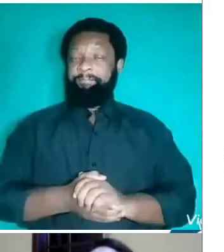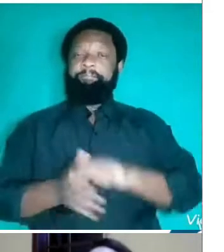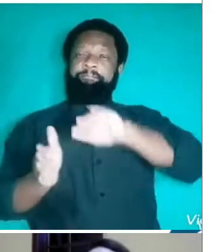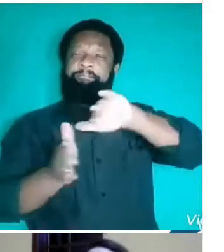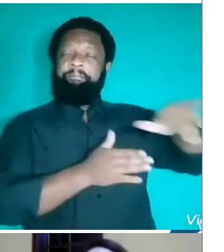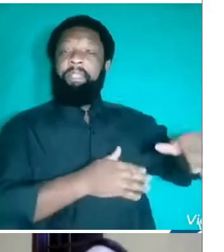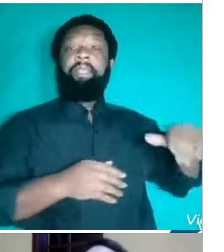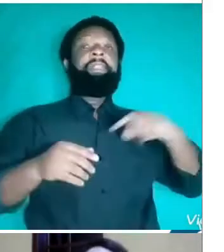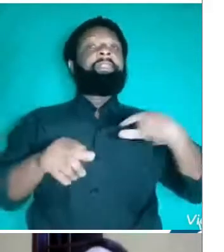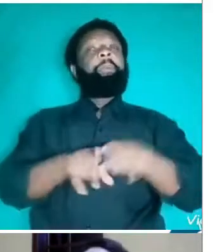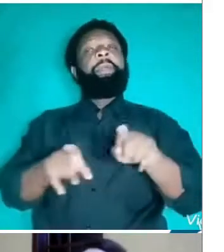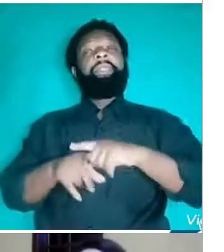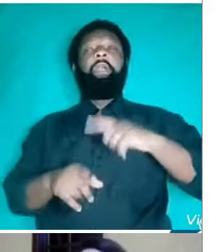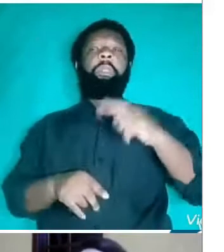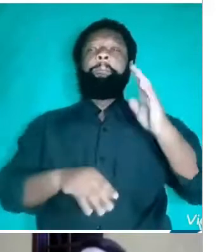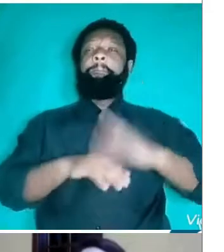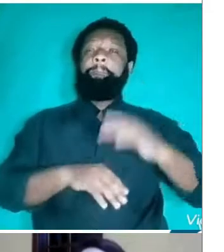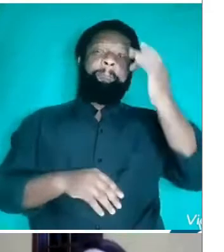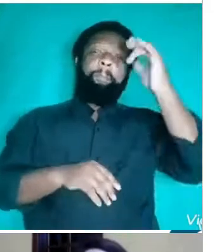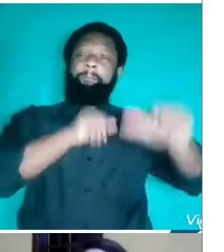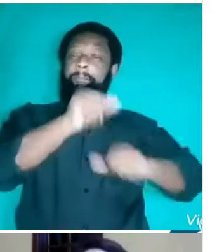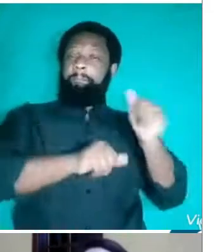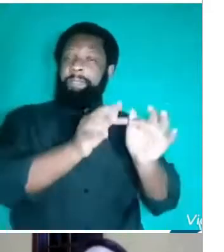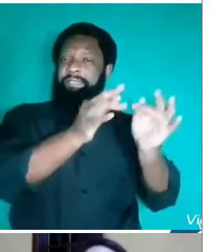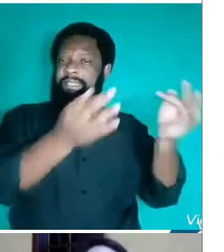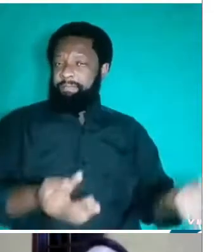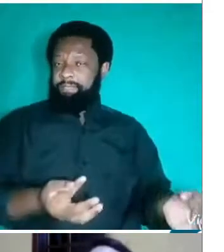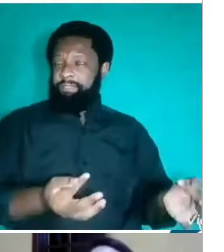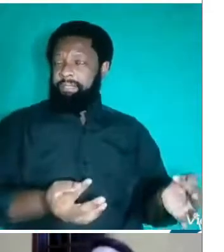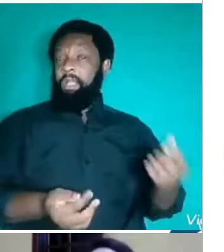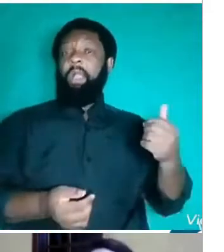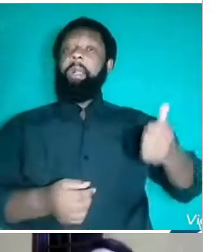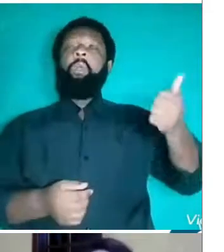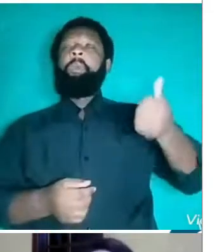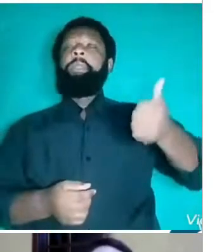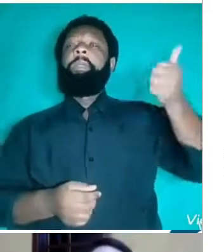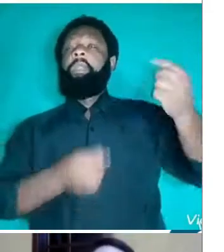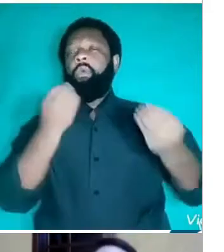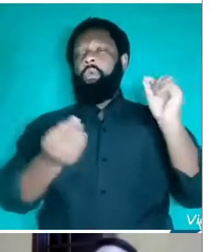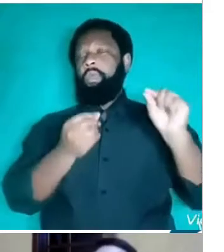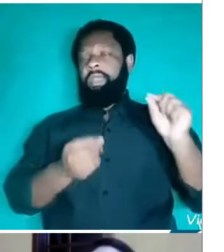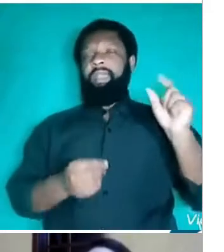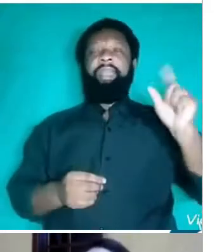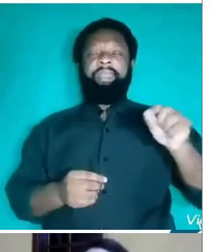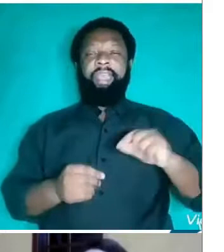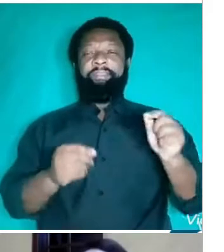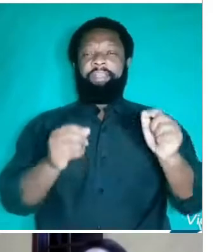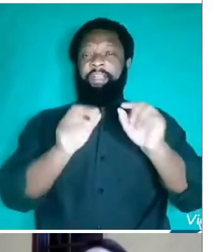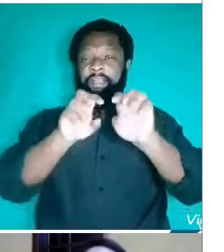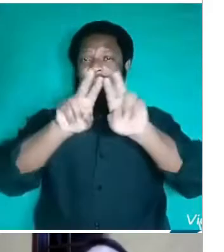Mas temos também formas de simplificar essas estruturas. A primeira forma é a fórmula